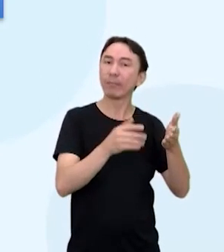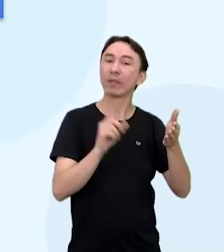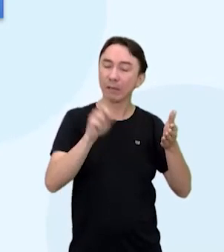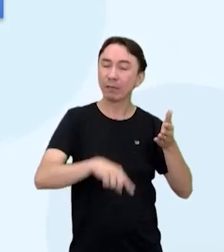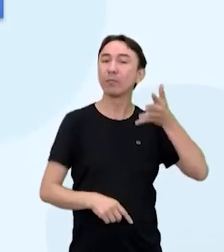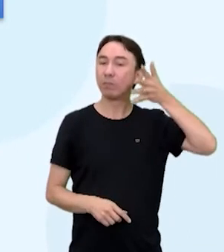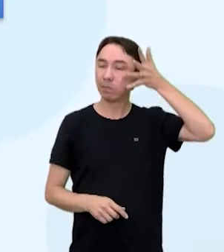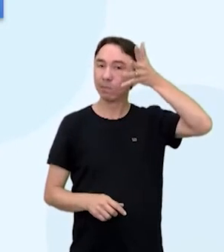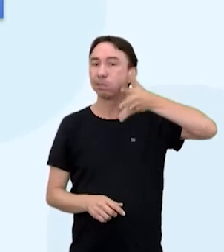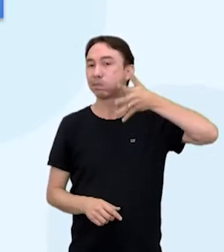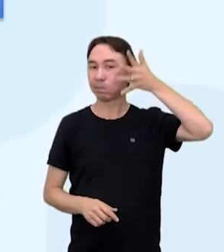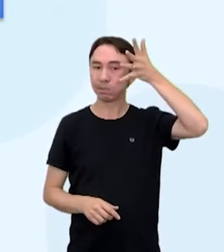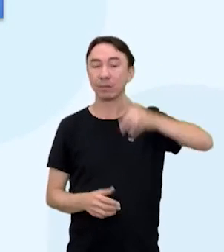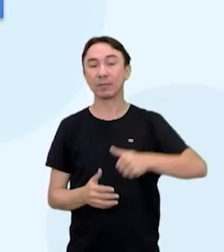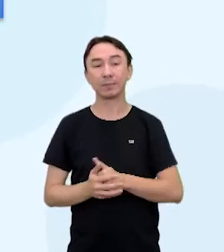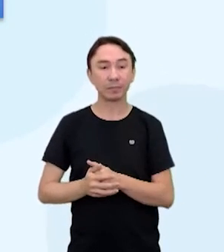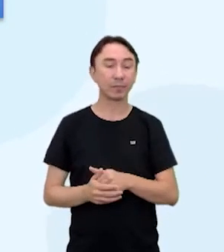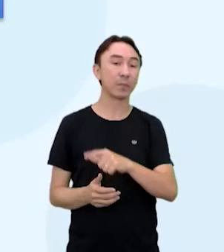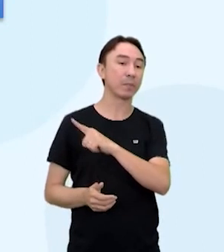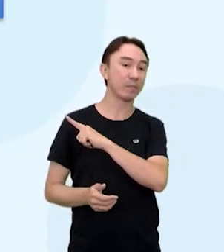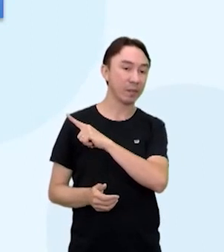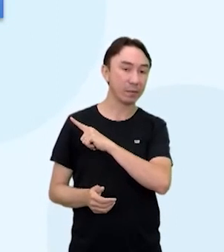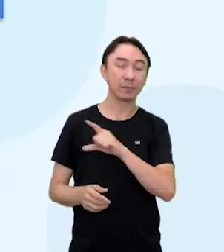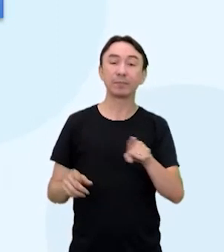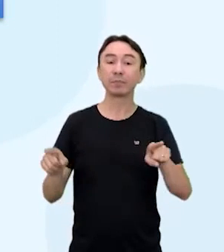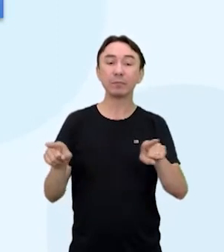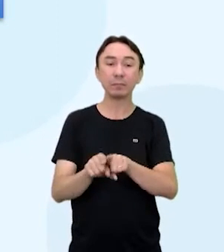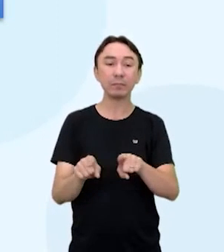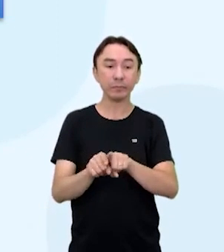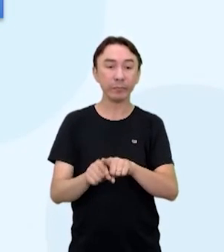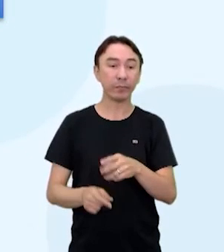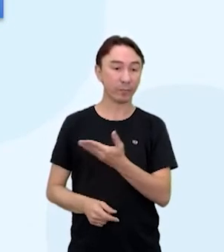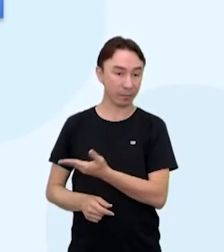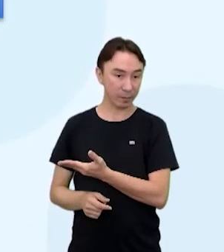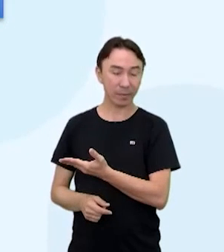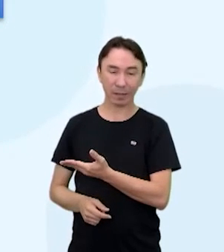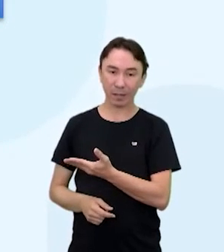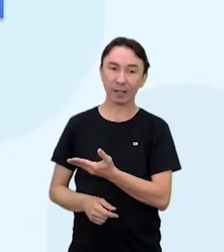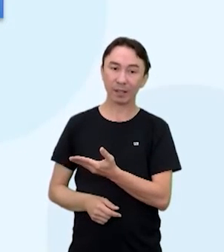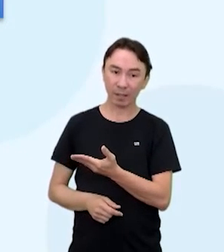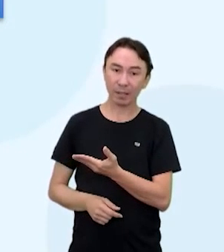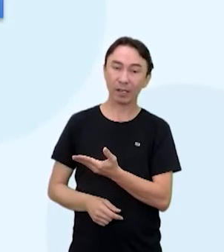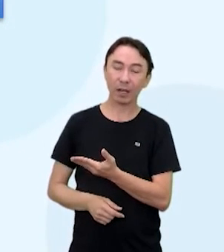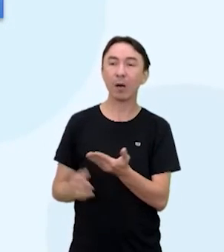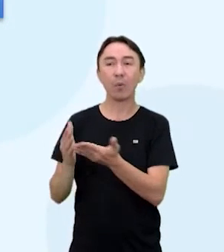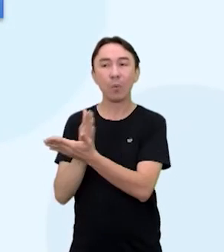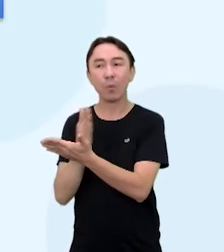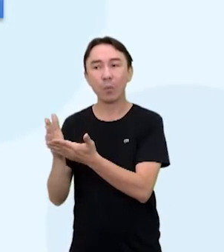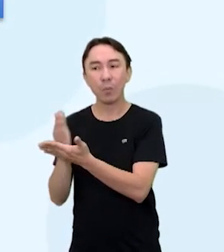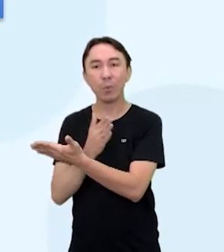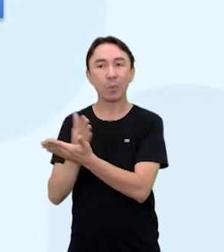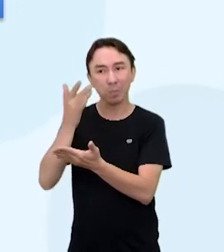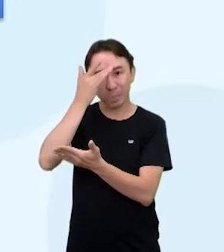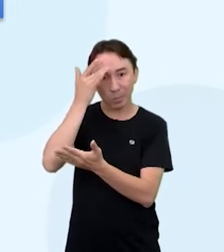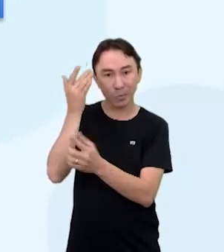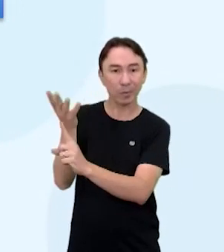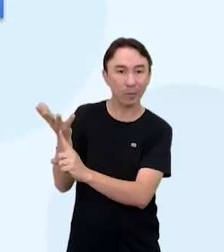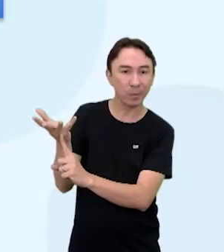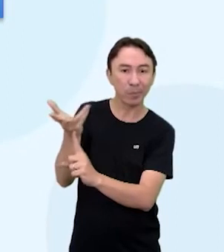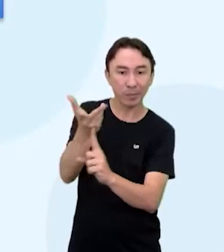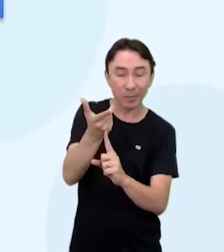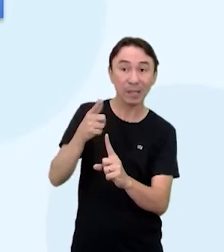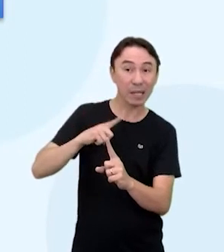discursos. Seguindo aqui, nós estamos ainda na parte de pesquisa de artistas que usam música em suas composições